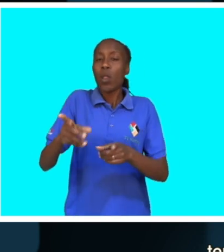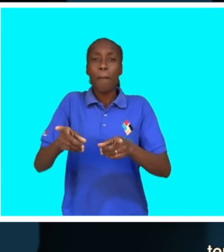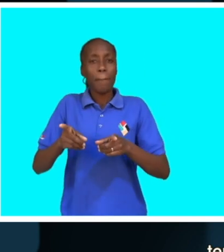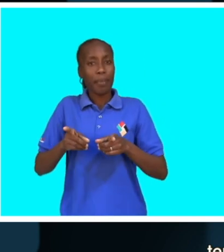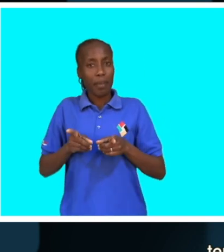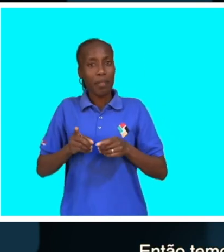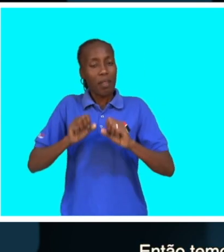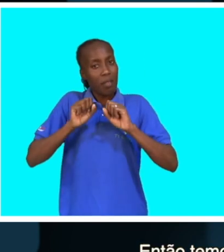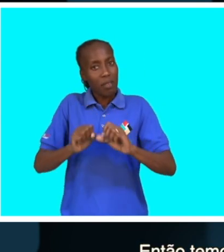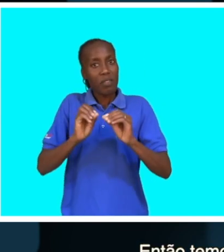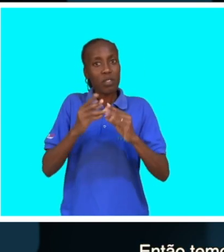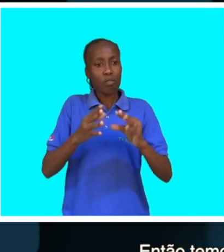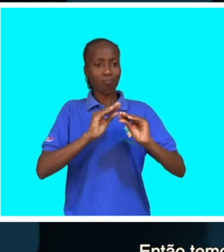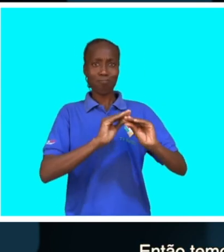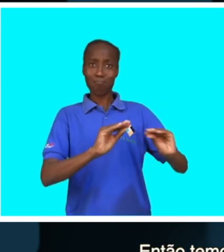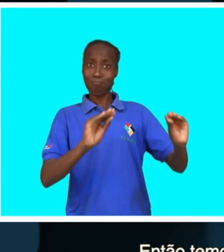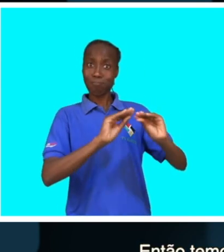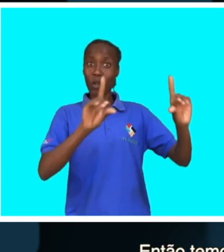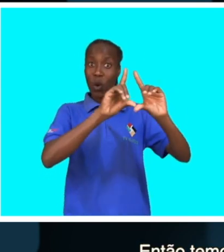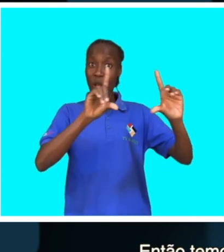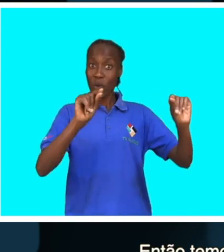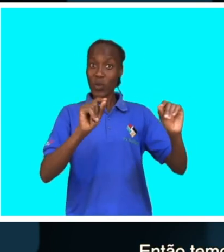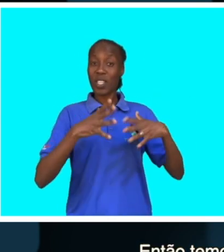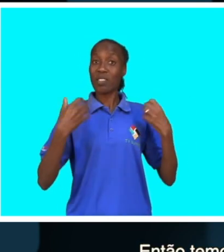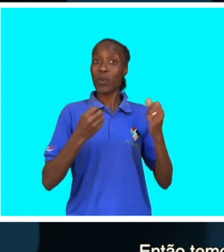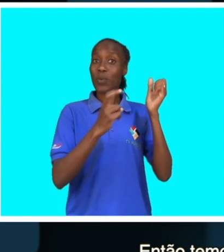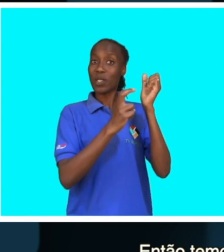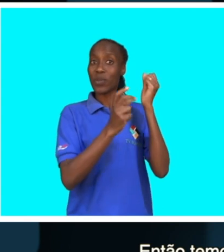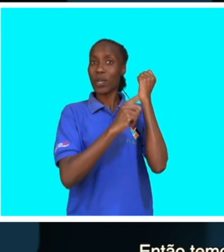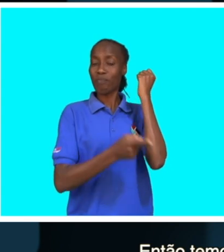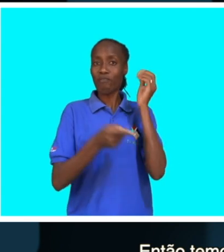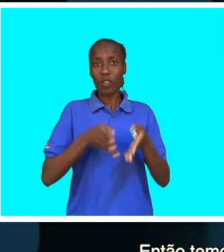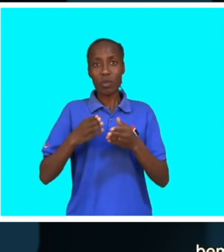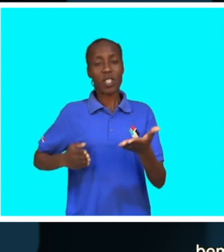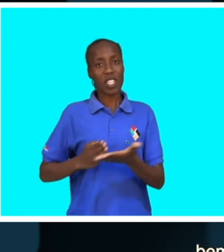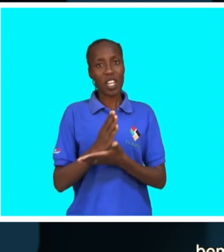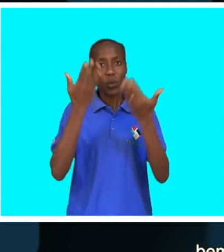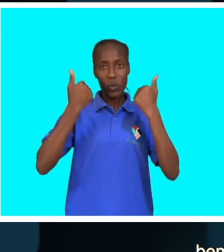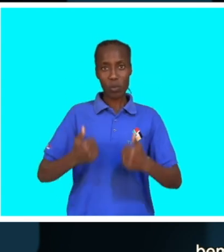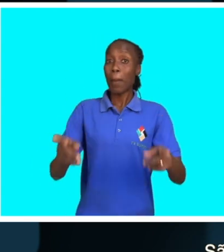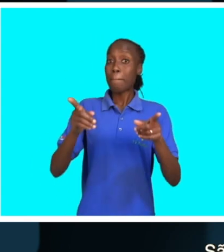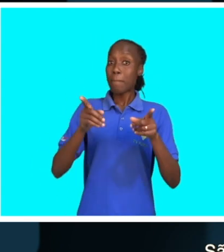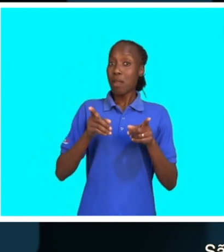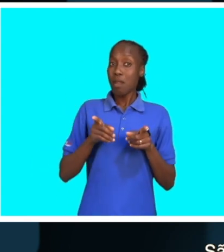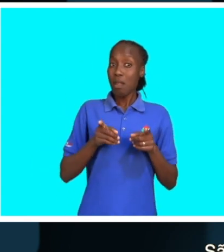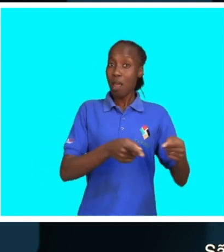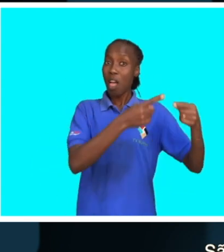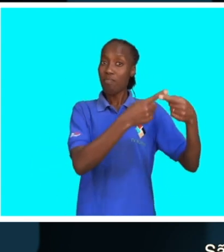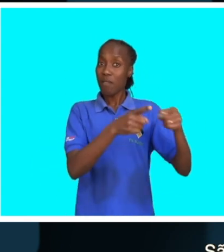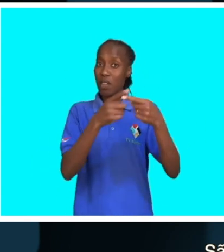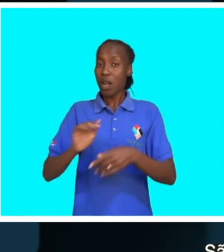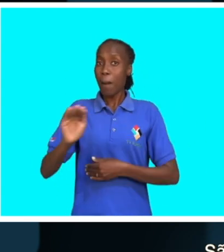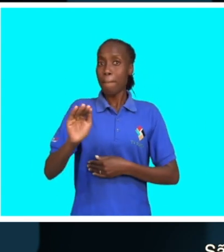apoiar outras meninas. Então temos que dotar a elas de matérias sobre saúde sexual e reprodutiva e direitos humanos. São meninas